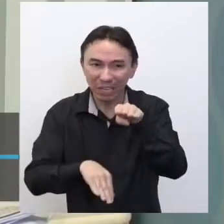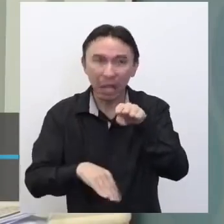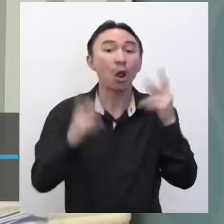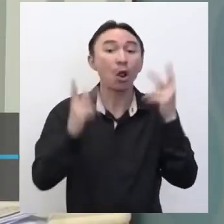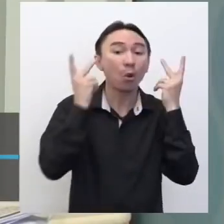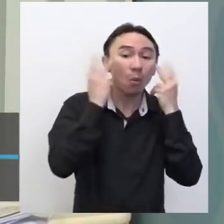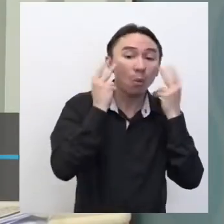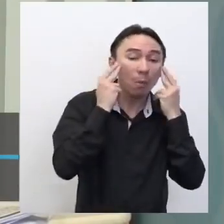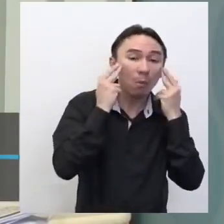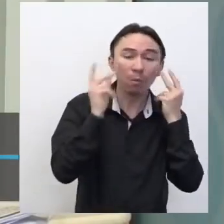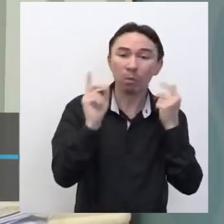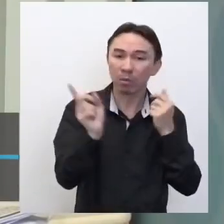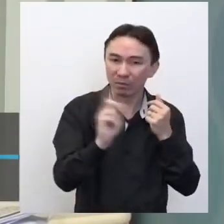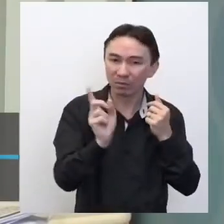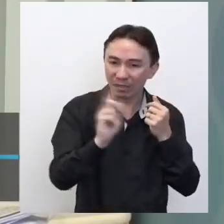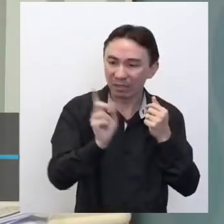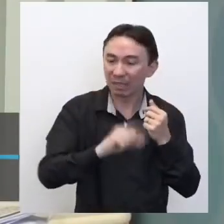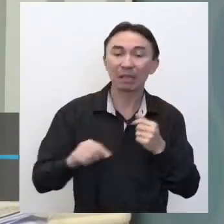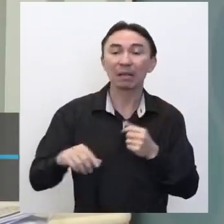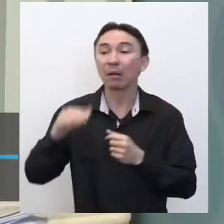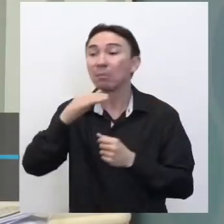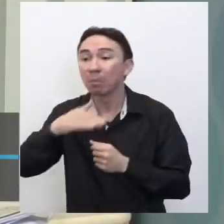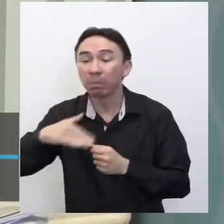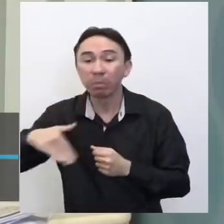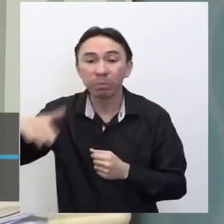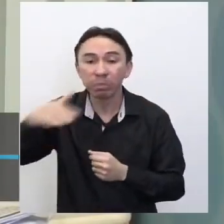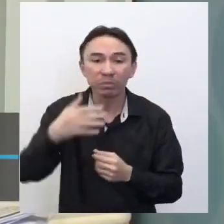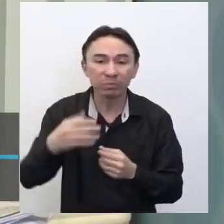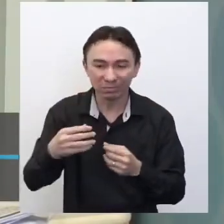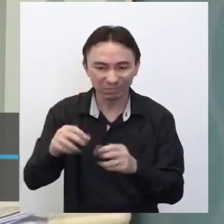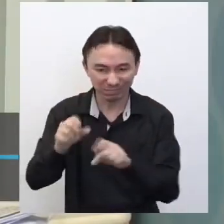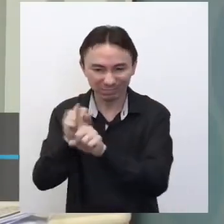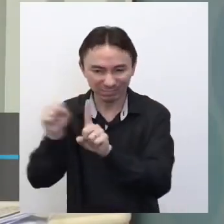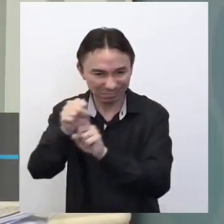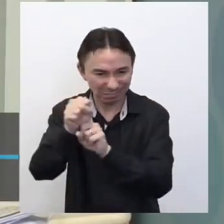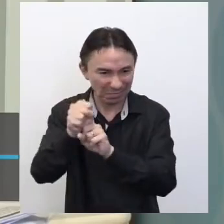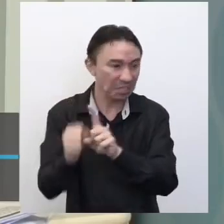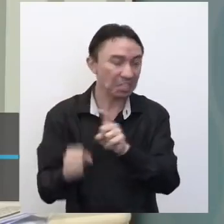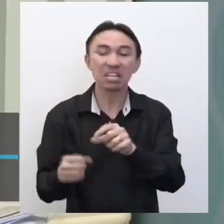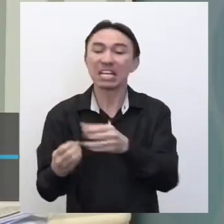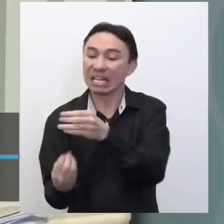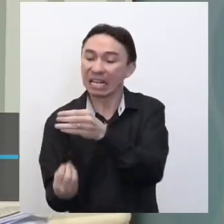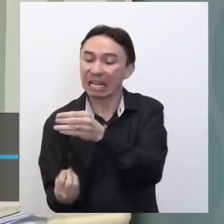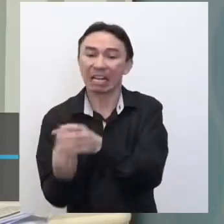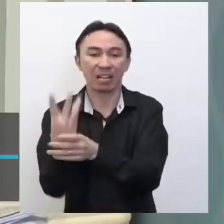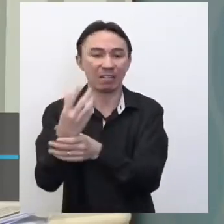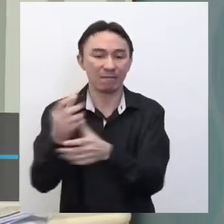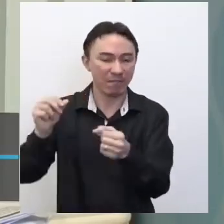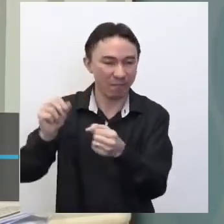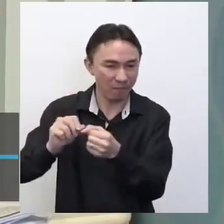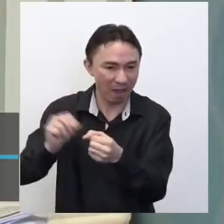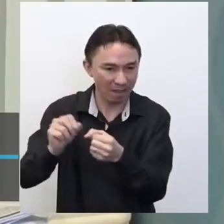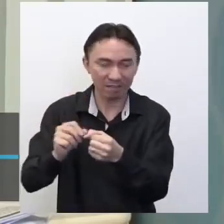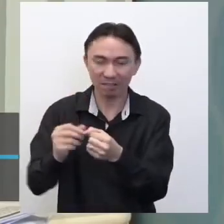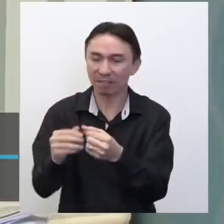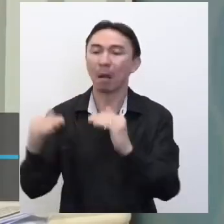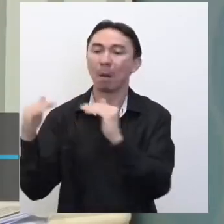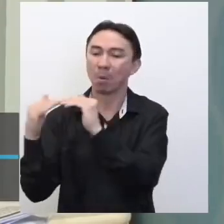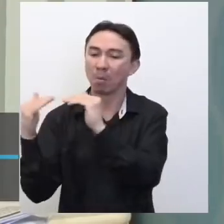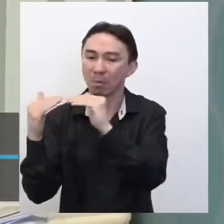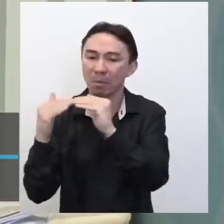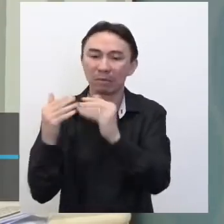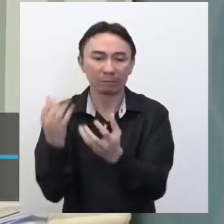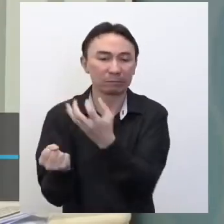ela é convencionada, ela é criada socialmente e ela se sustenta não por razões naturais, e sim